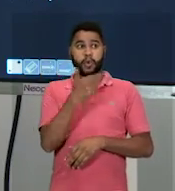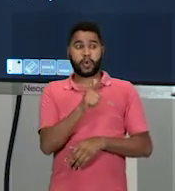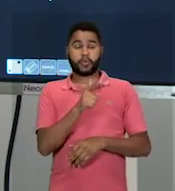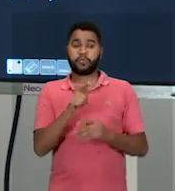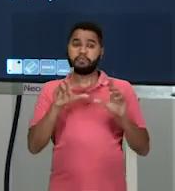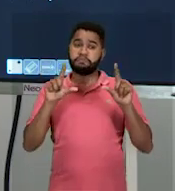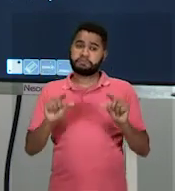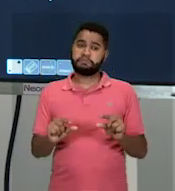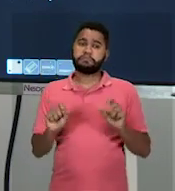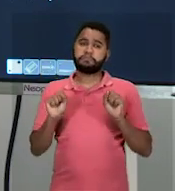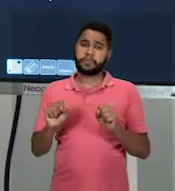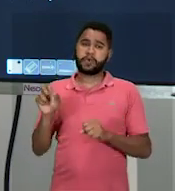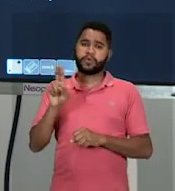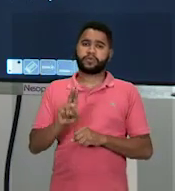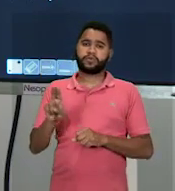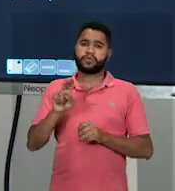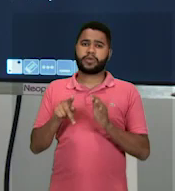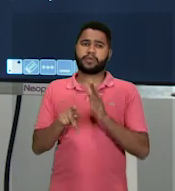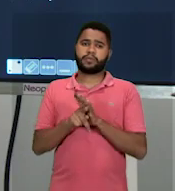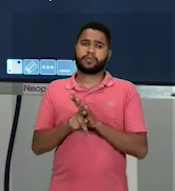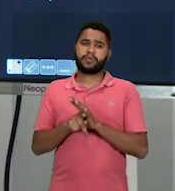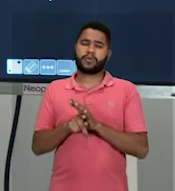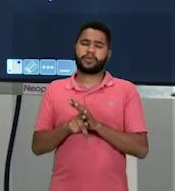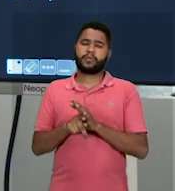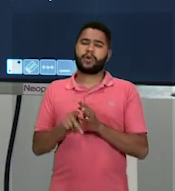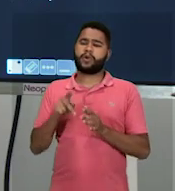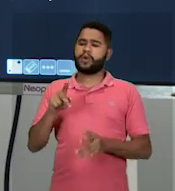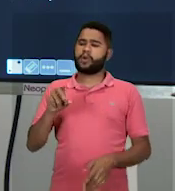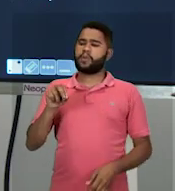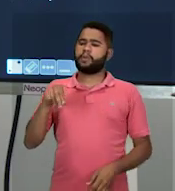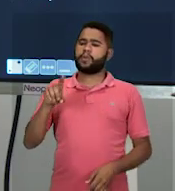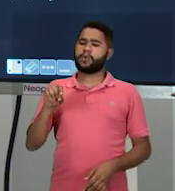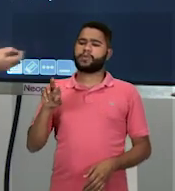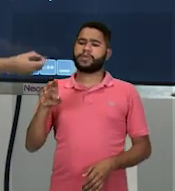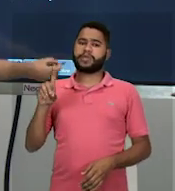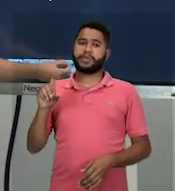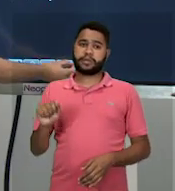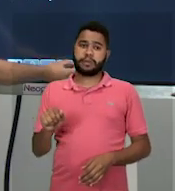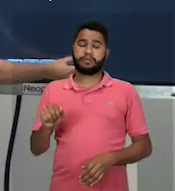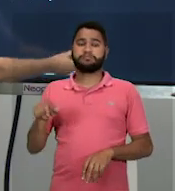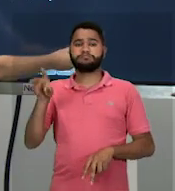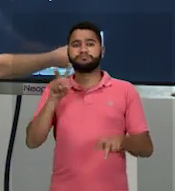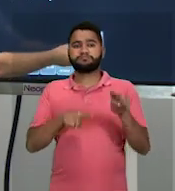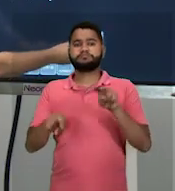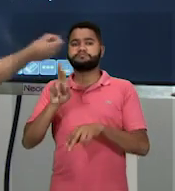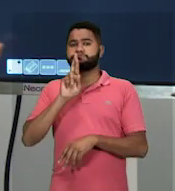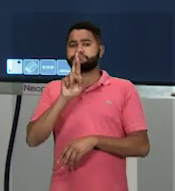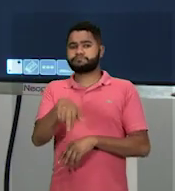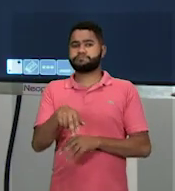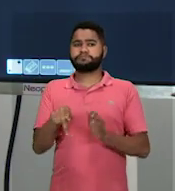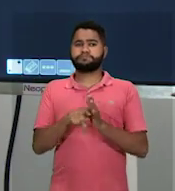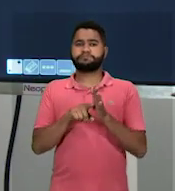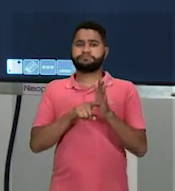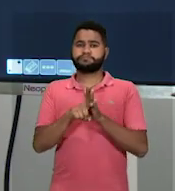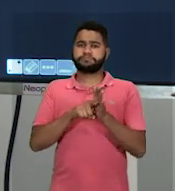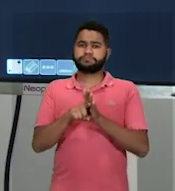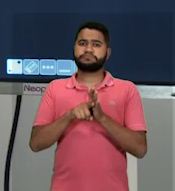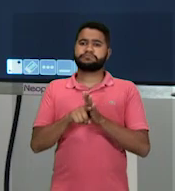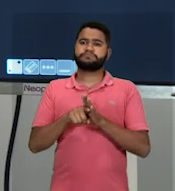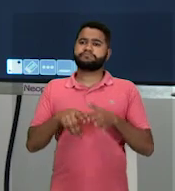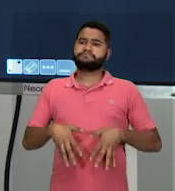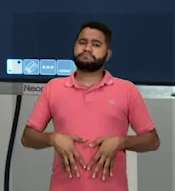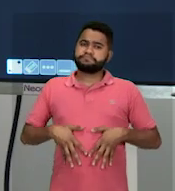então você pode usar a média ponderada. Após a análise do resultado das pesquisas de satisfação,